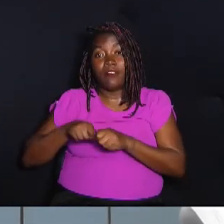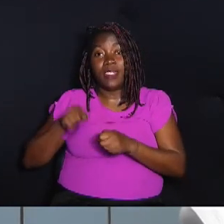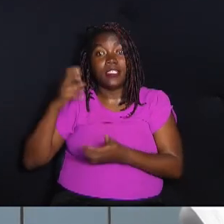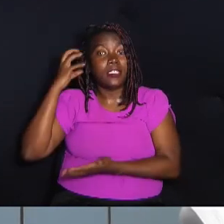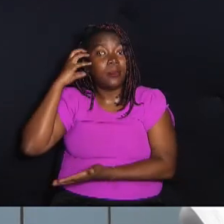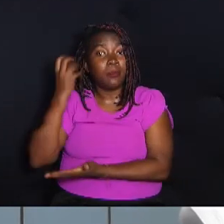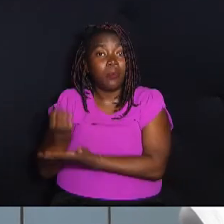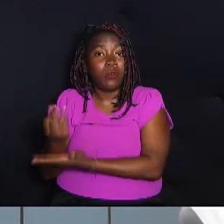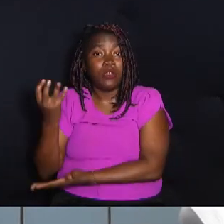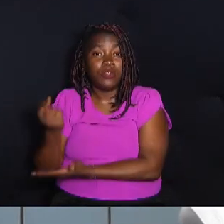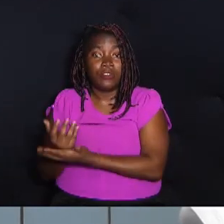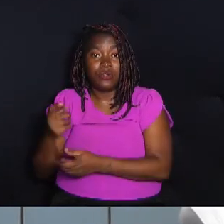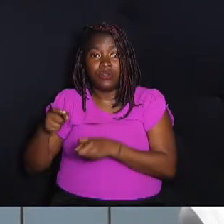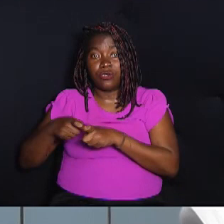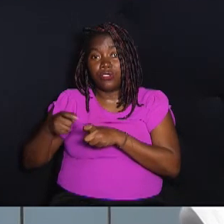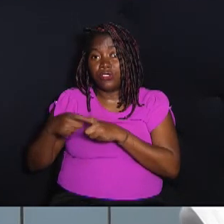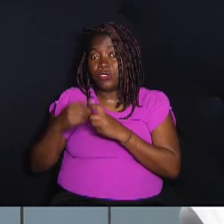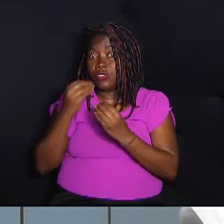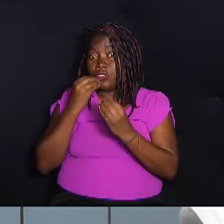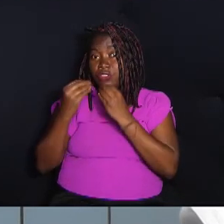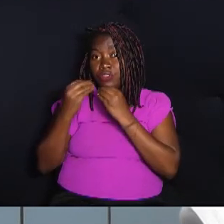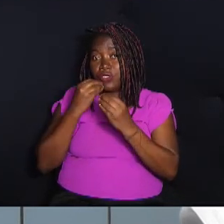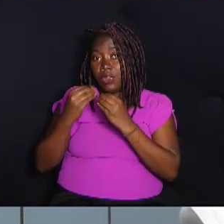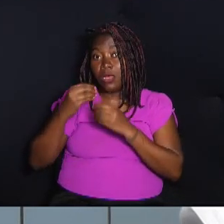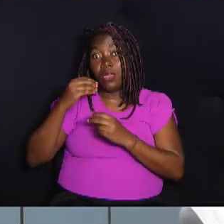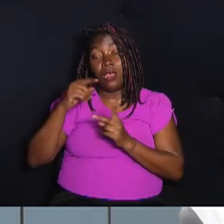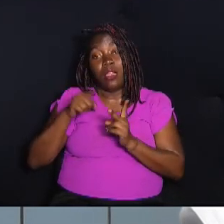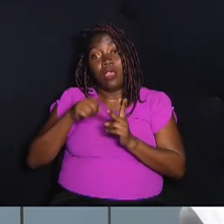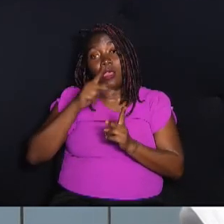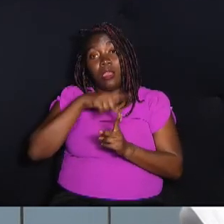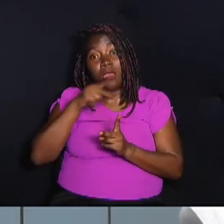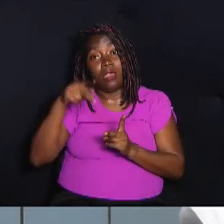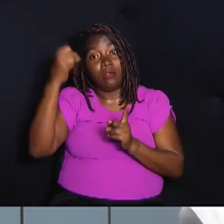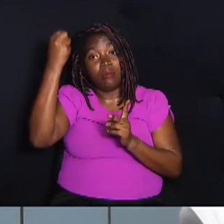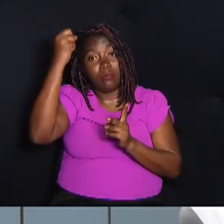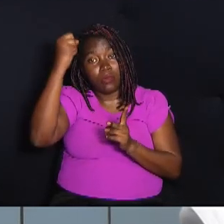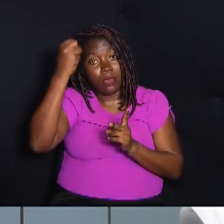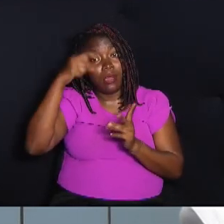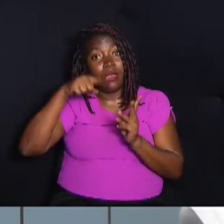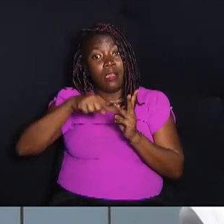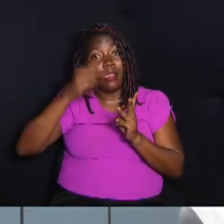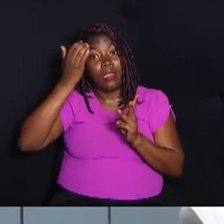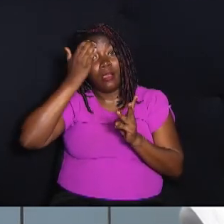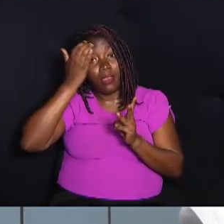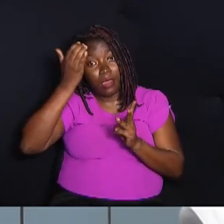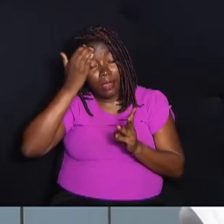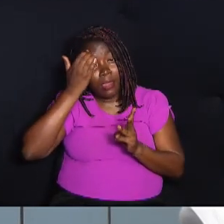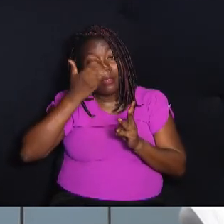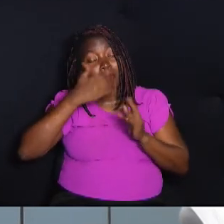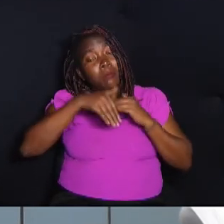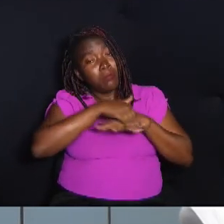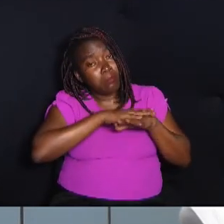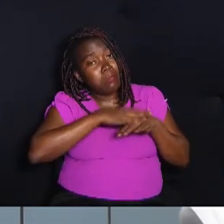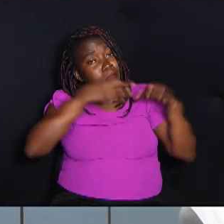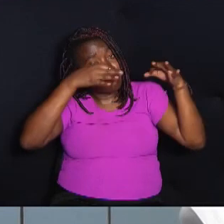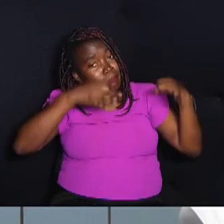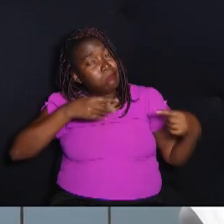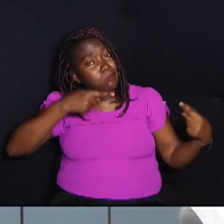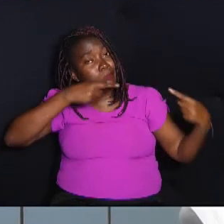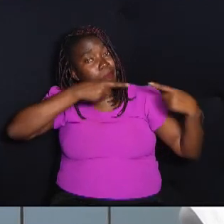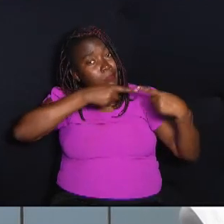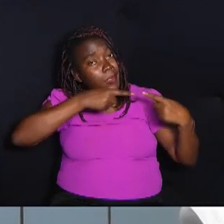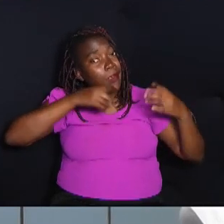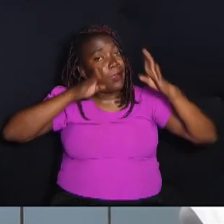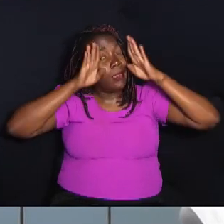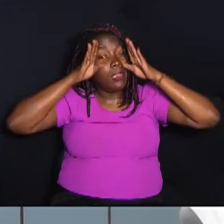uma nutricionista, uma professora de educação física e um psicólogo, falando justamente isso, já